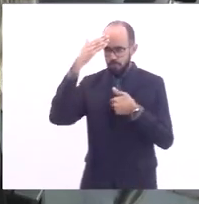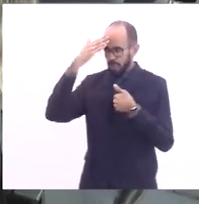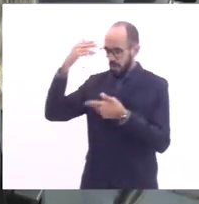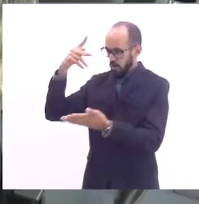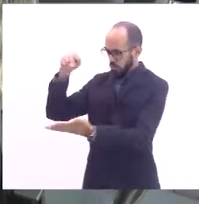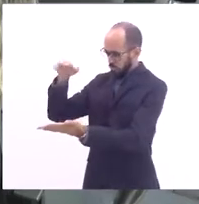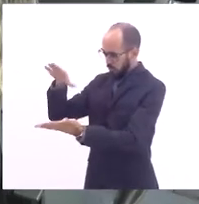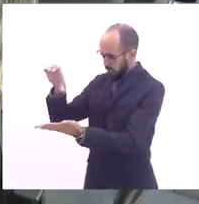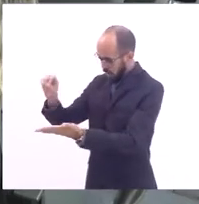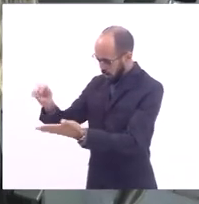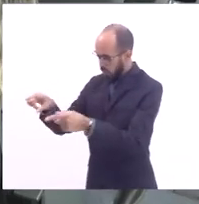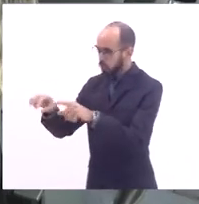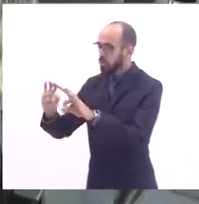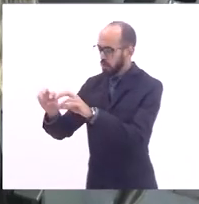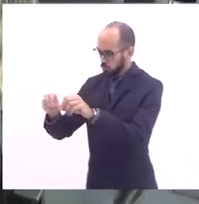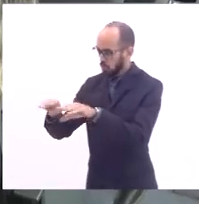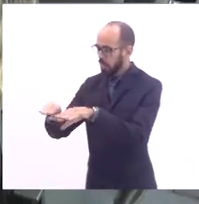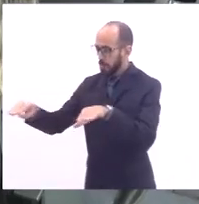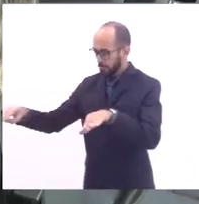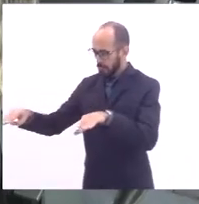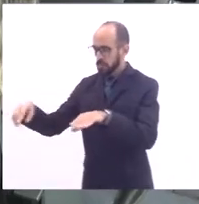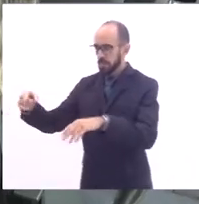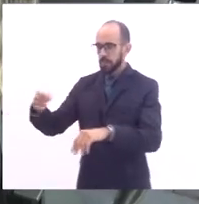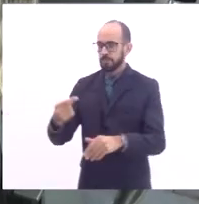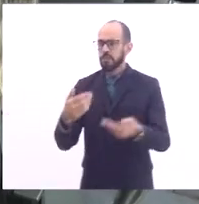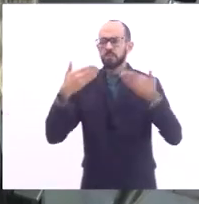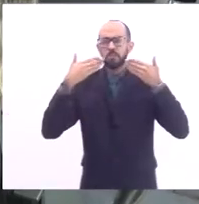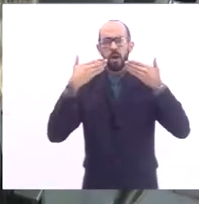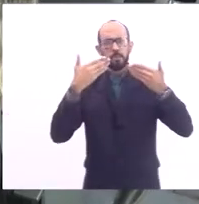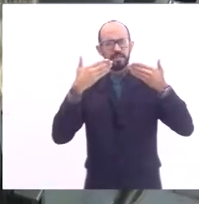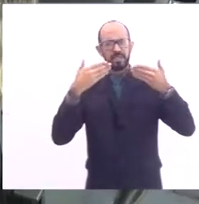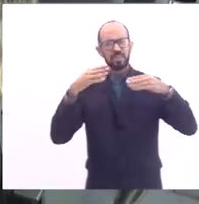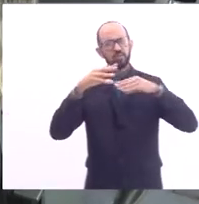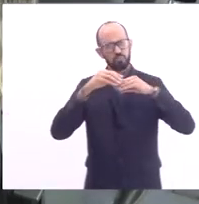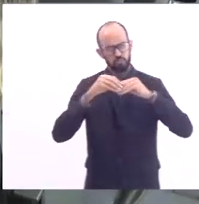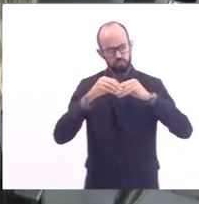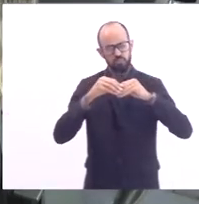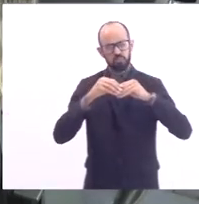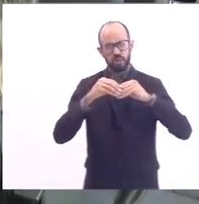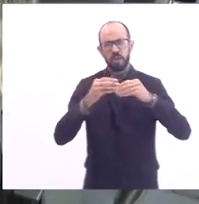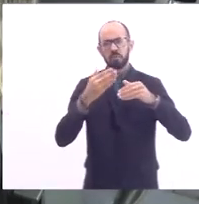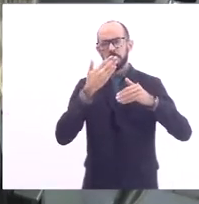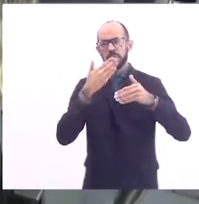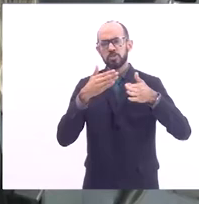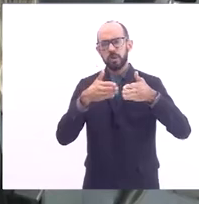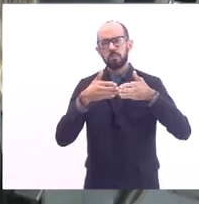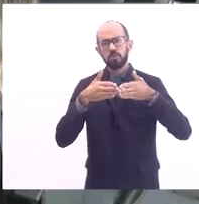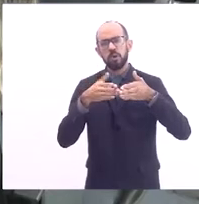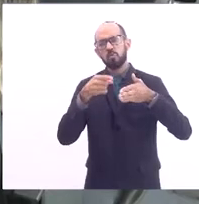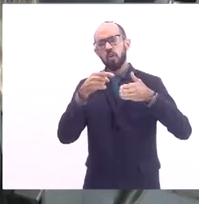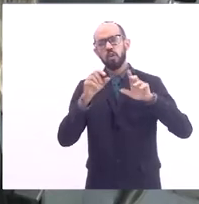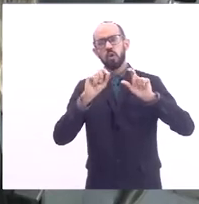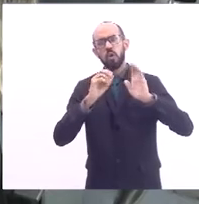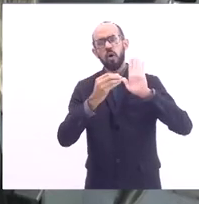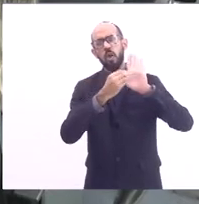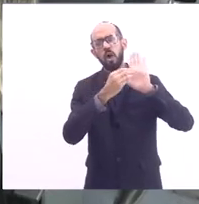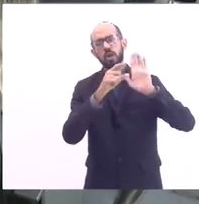mesa. Aqui uma breve apresentação, aqui pode passar, Luzino, por favor. A